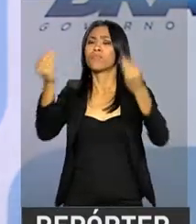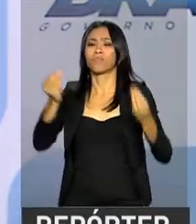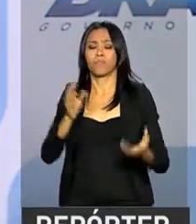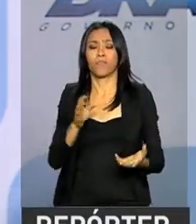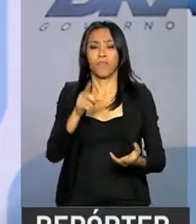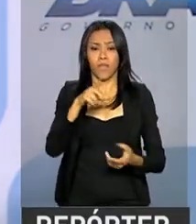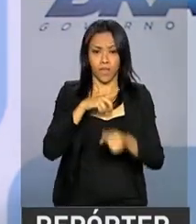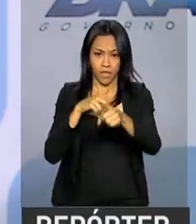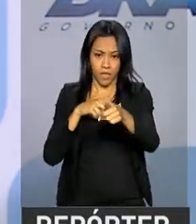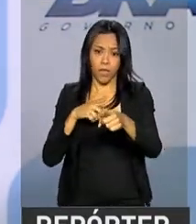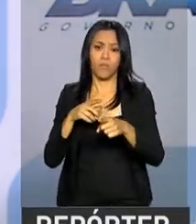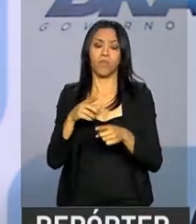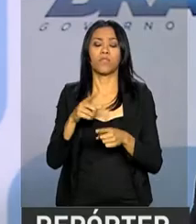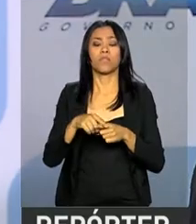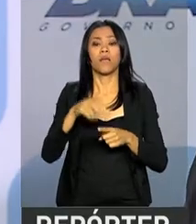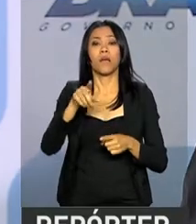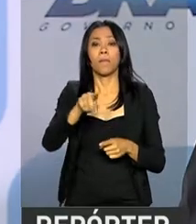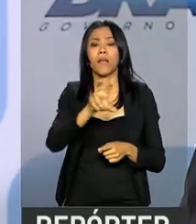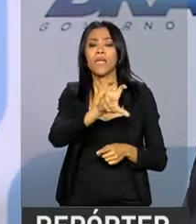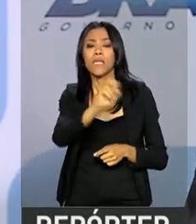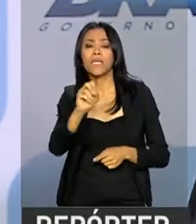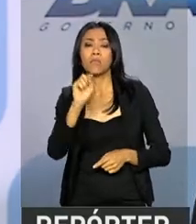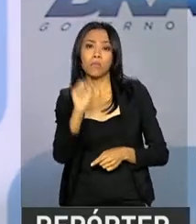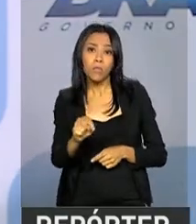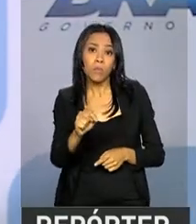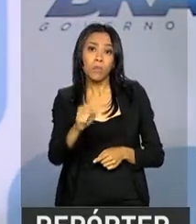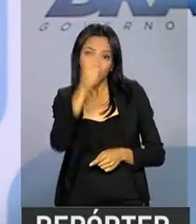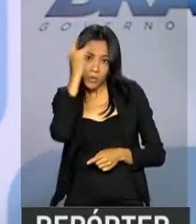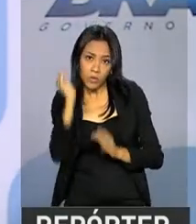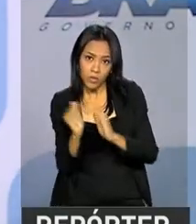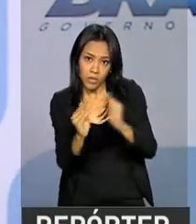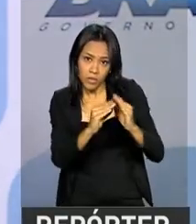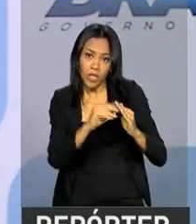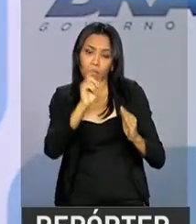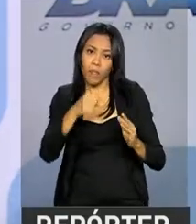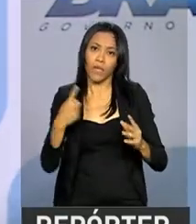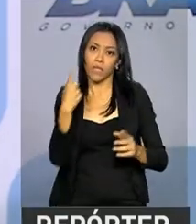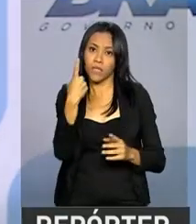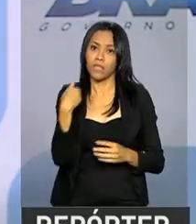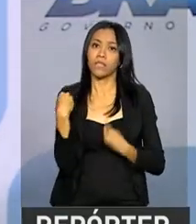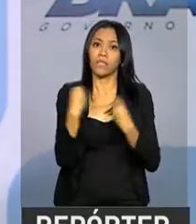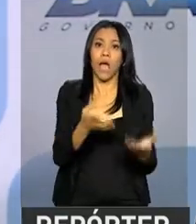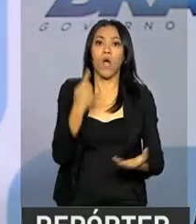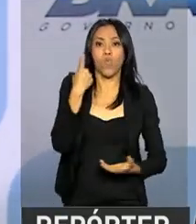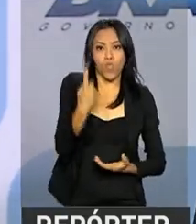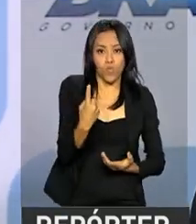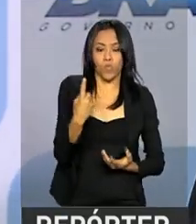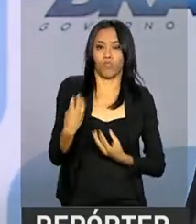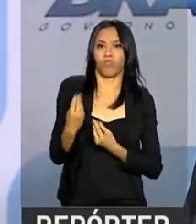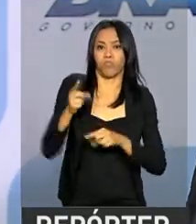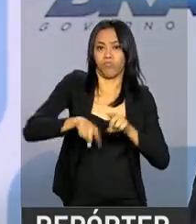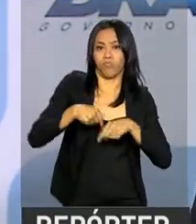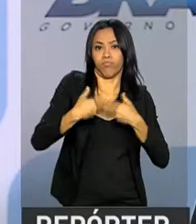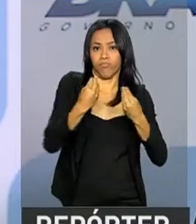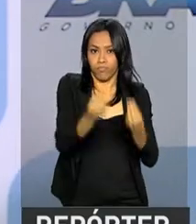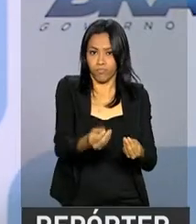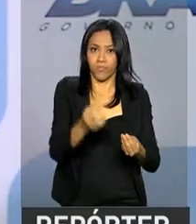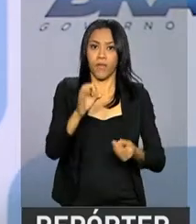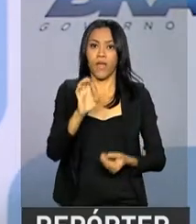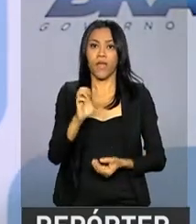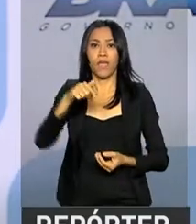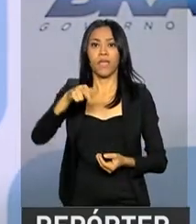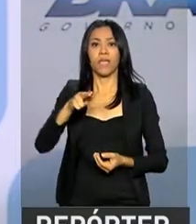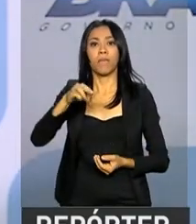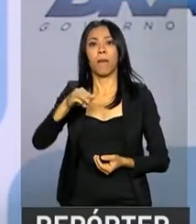pela oms de um equipamento para cada 500 mil habitantes estamos tentando alcançar essa média implantando novos serviços